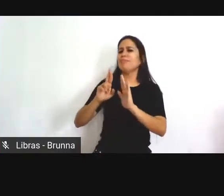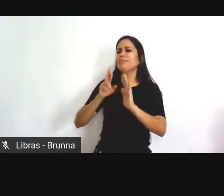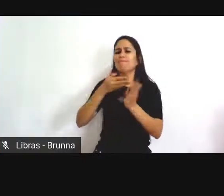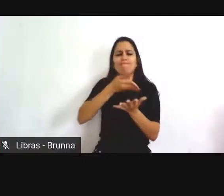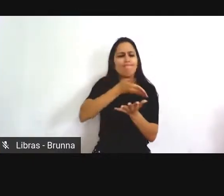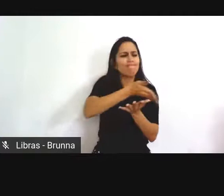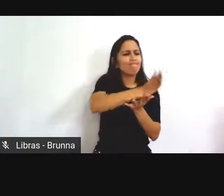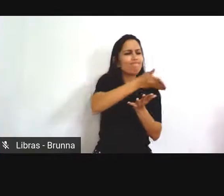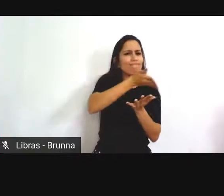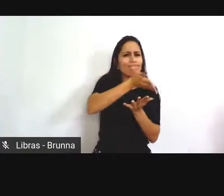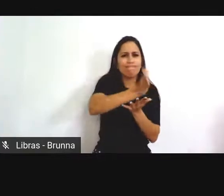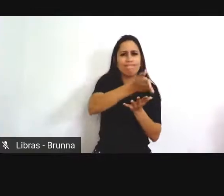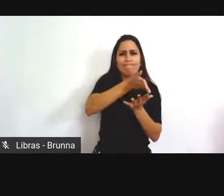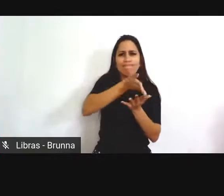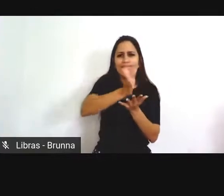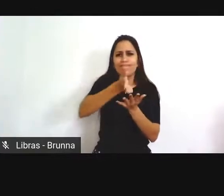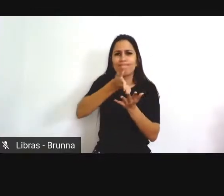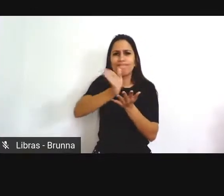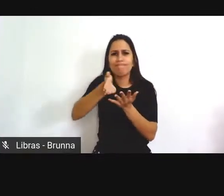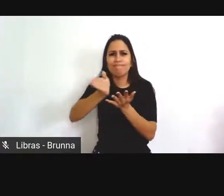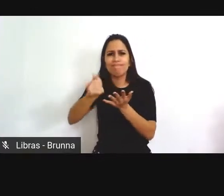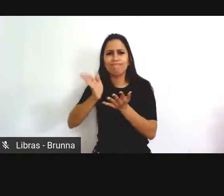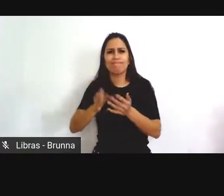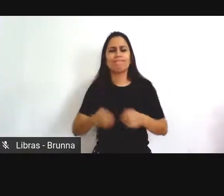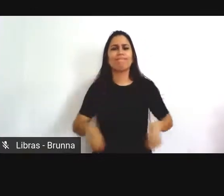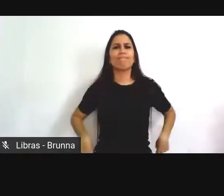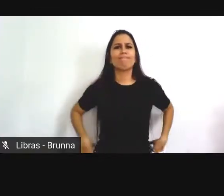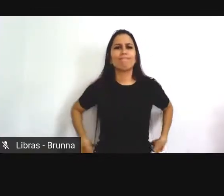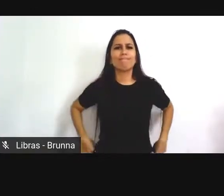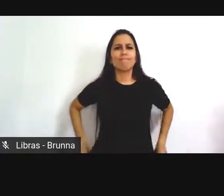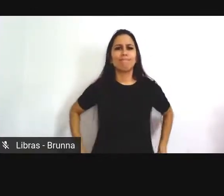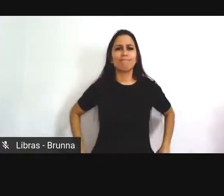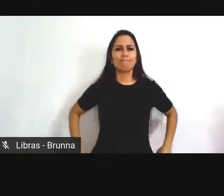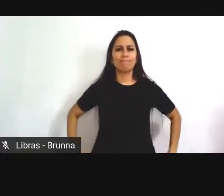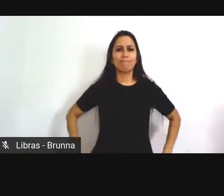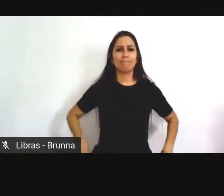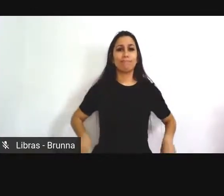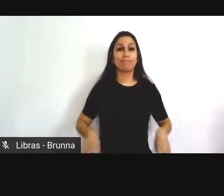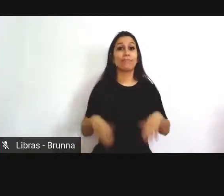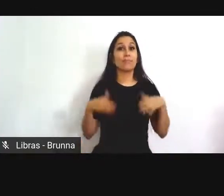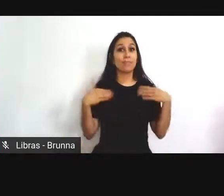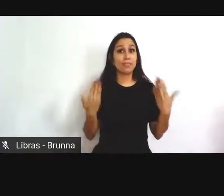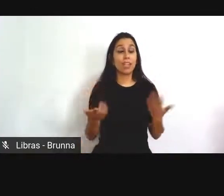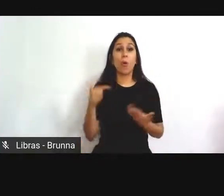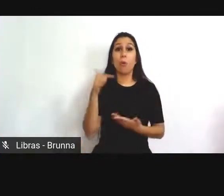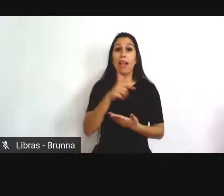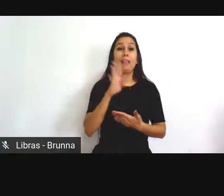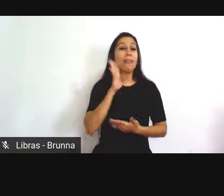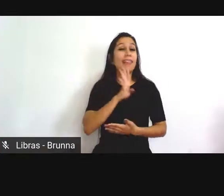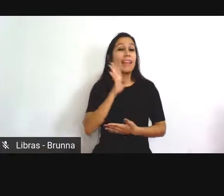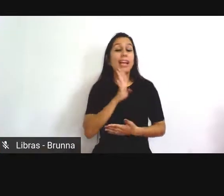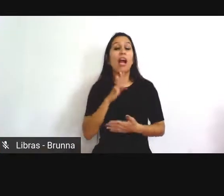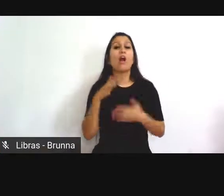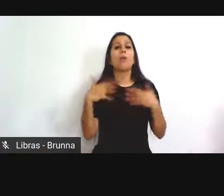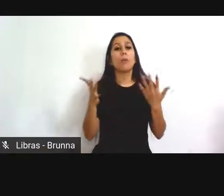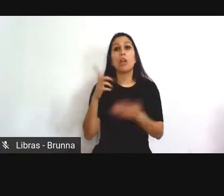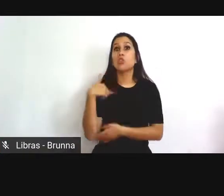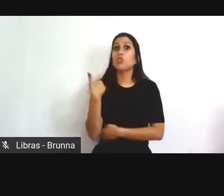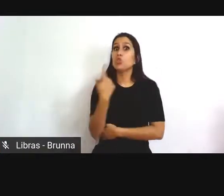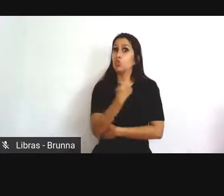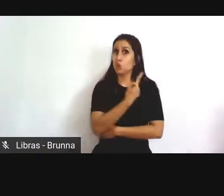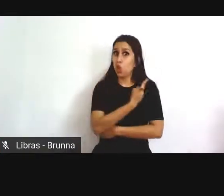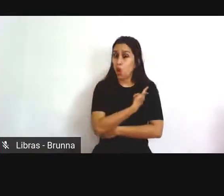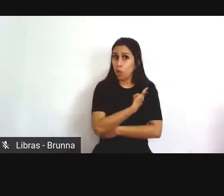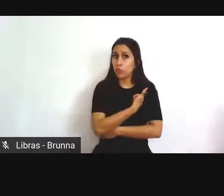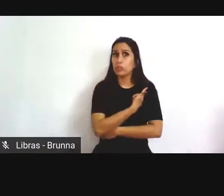enfim, uma série de coisas. Né? Então, é muito legal poder, para nós que estamos passando, e